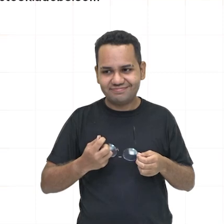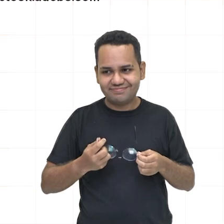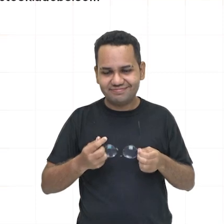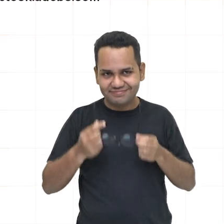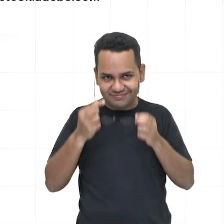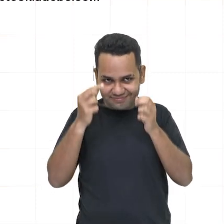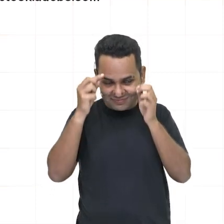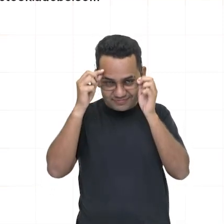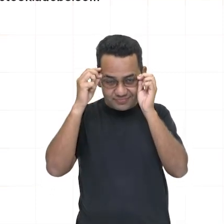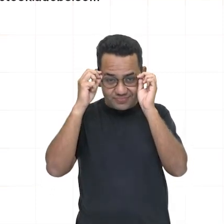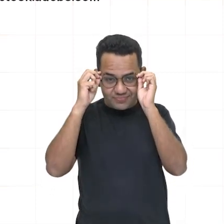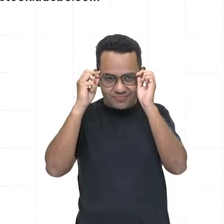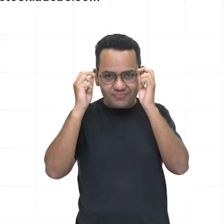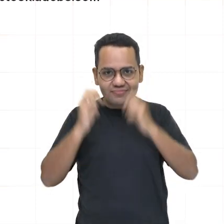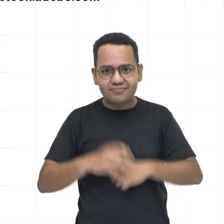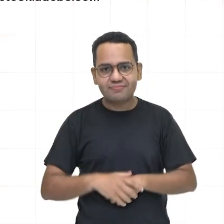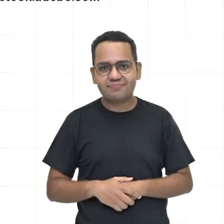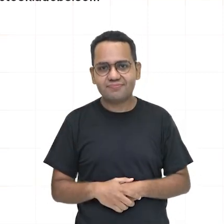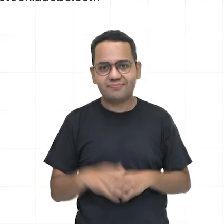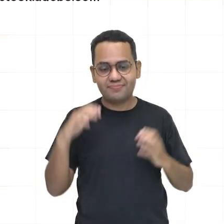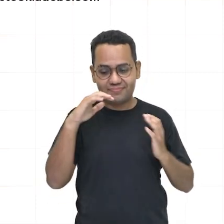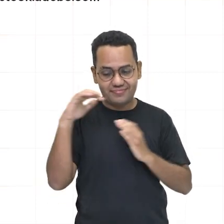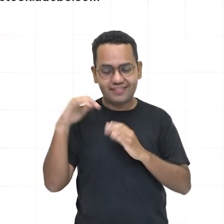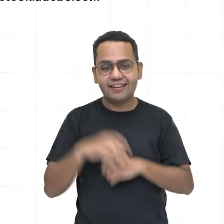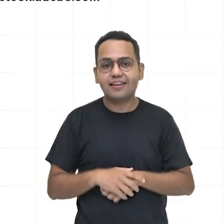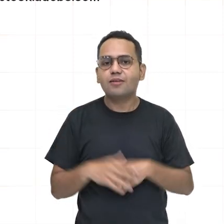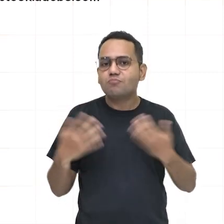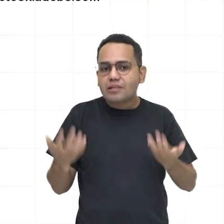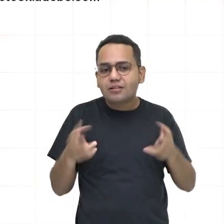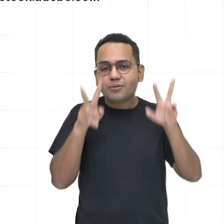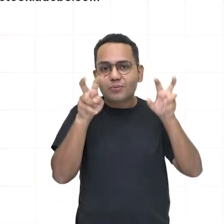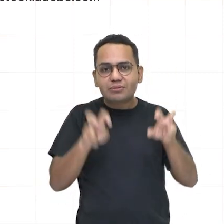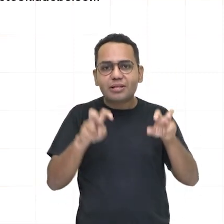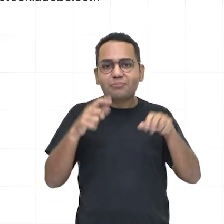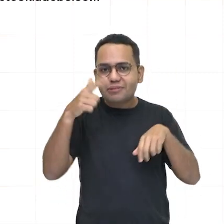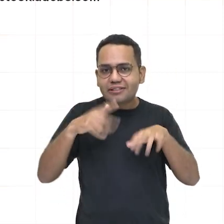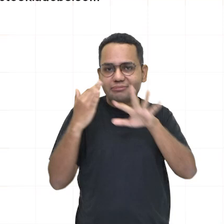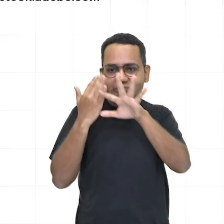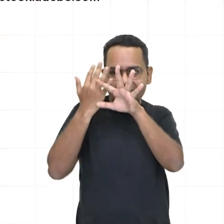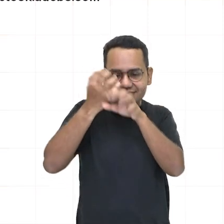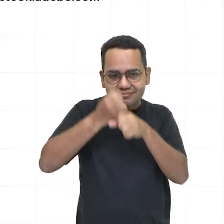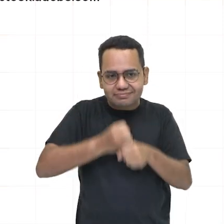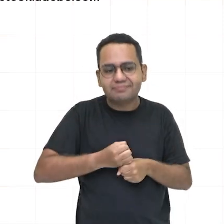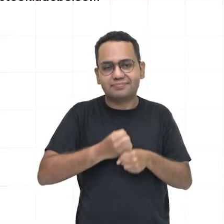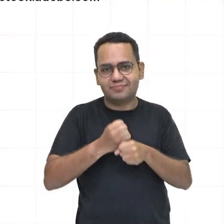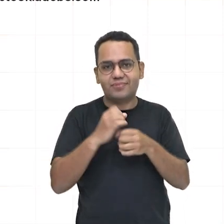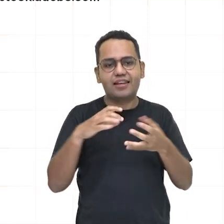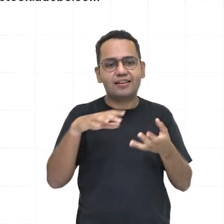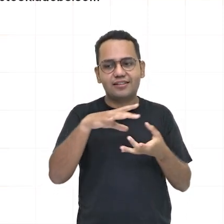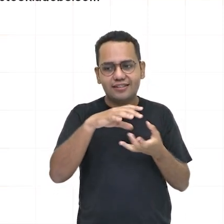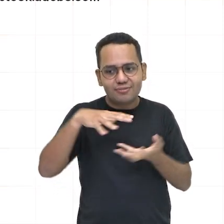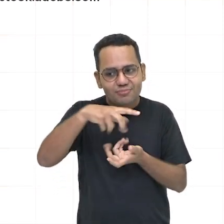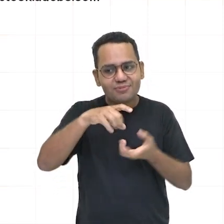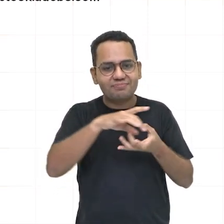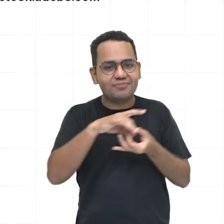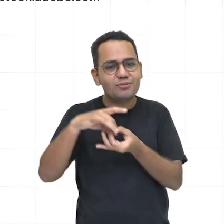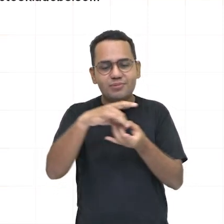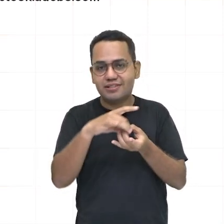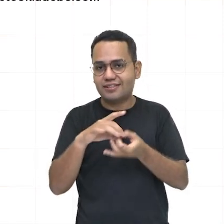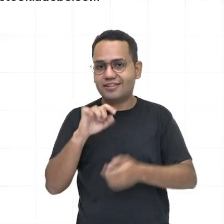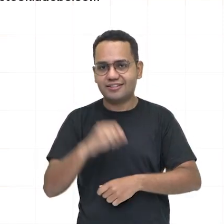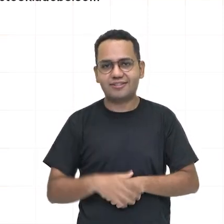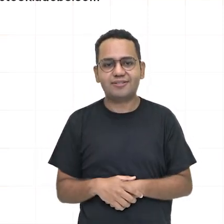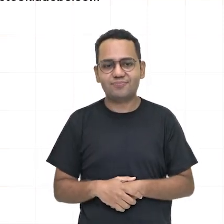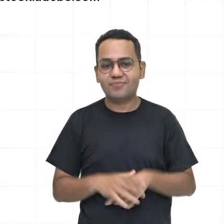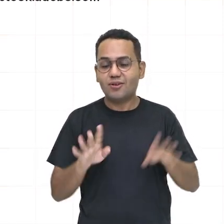da Guerra Fria no início da década de 90 marcou o começo da chamada nova ordem mundial.